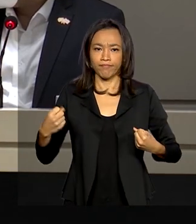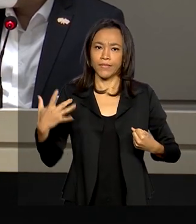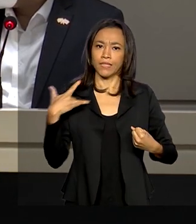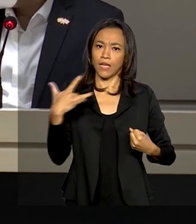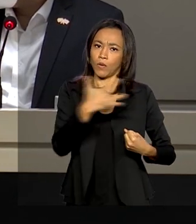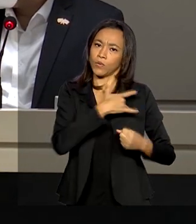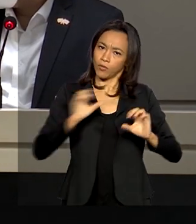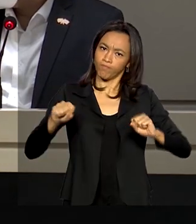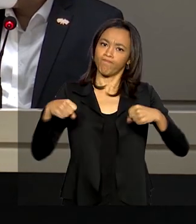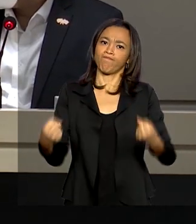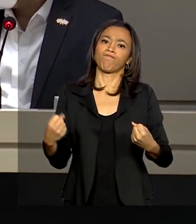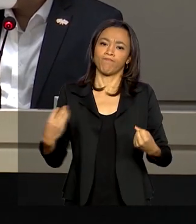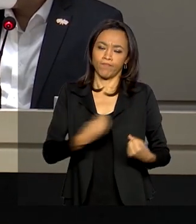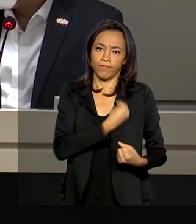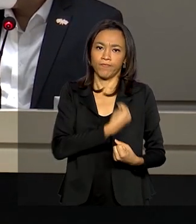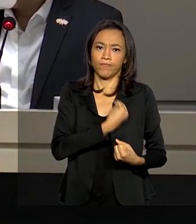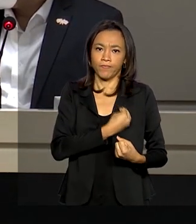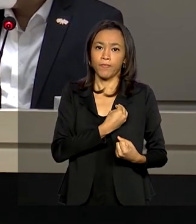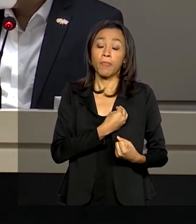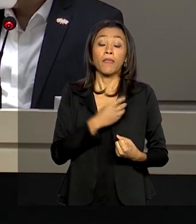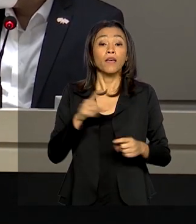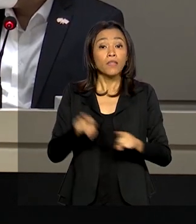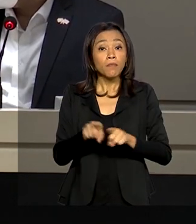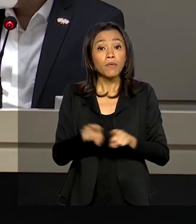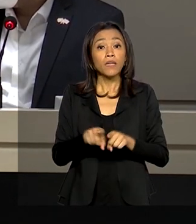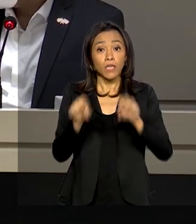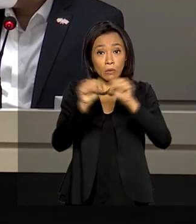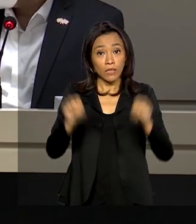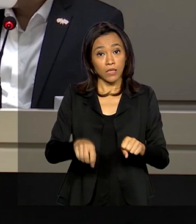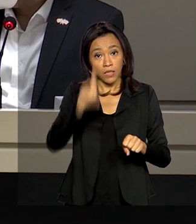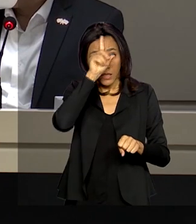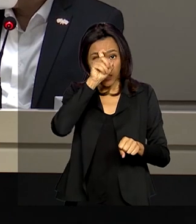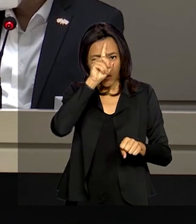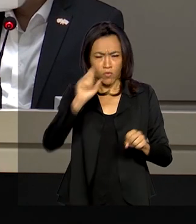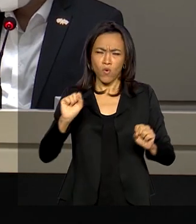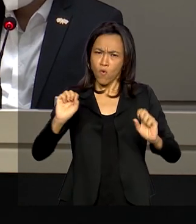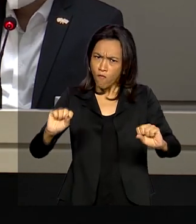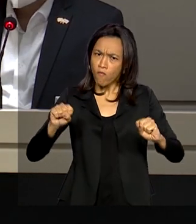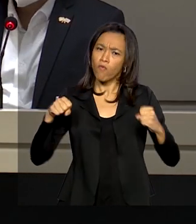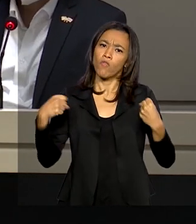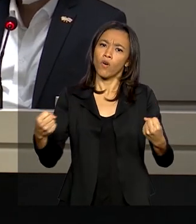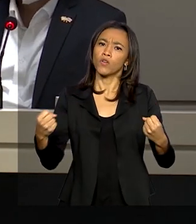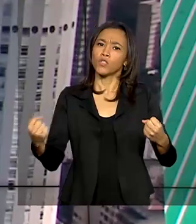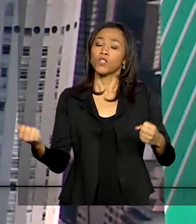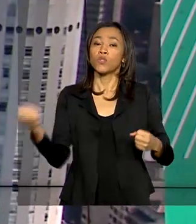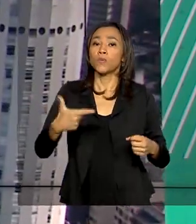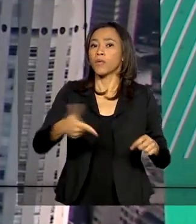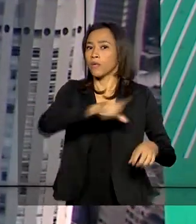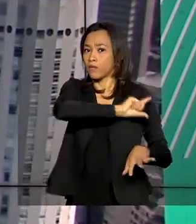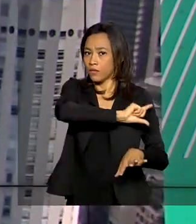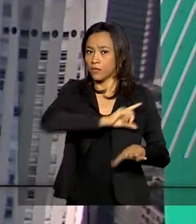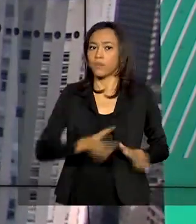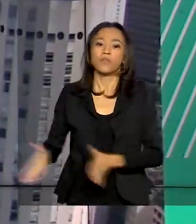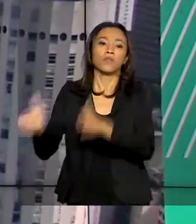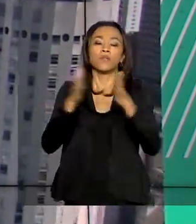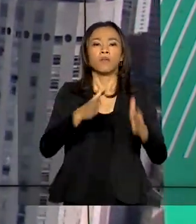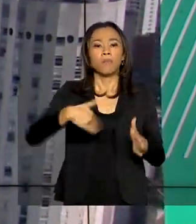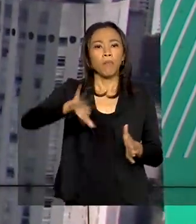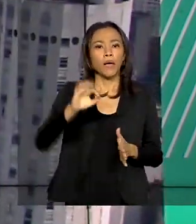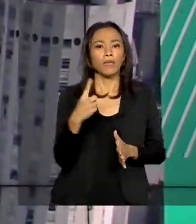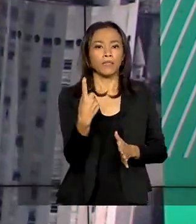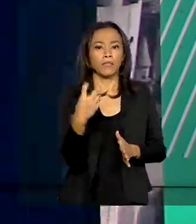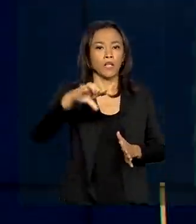trabalhar para que o nosso sistema de saúde saia disso mais forte do que ele era antes. Mais de